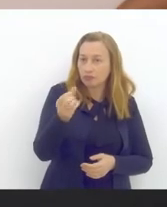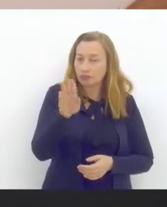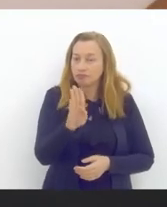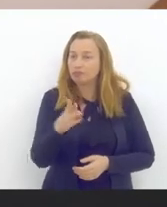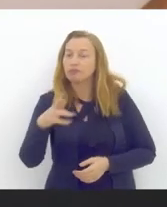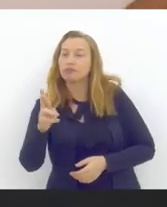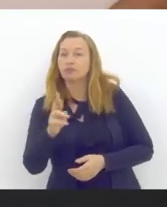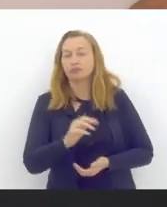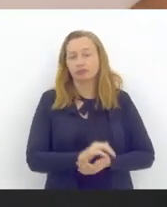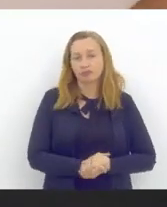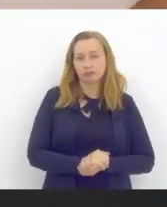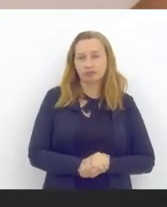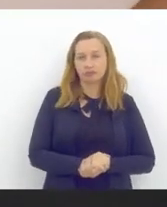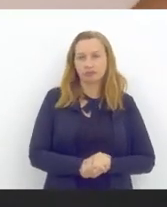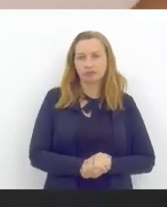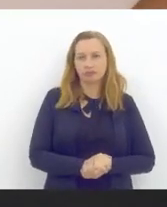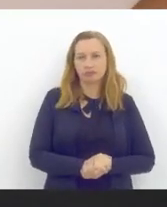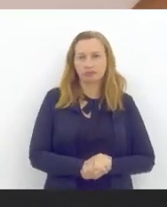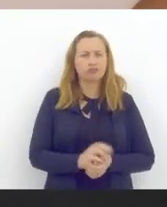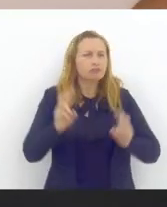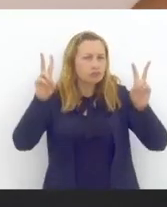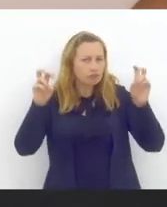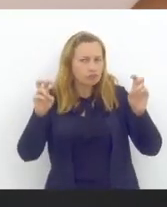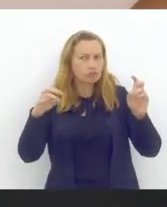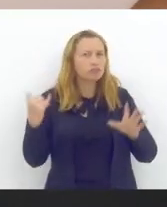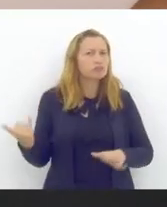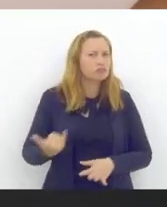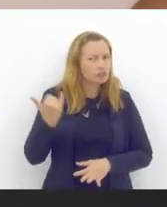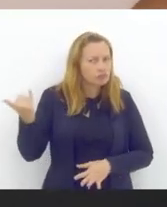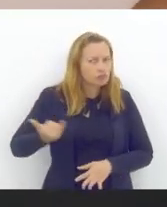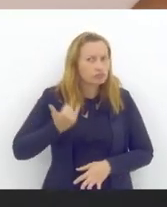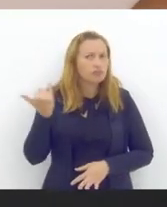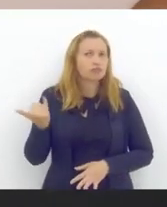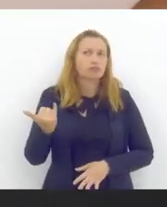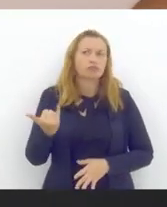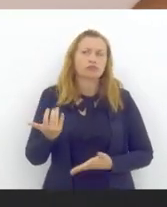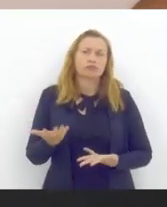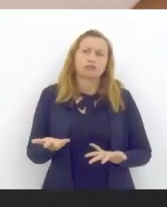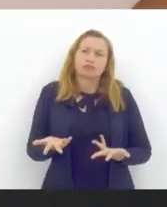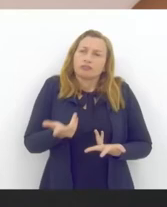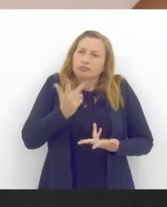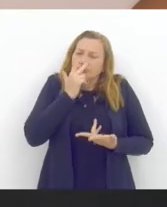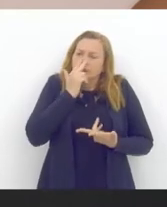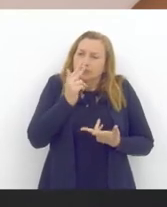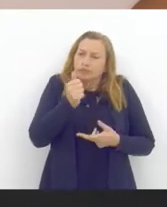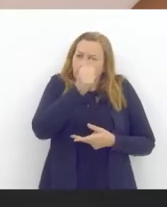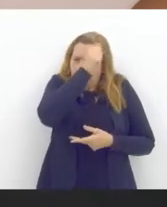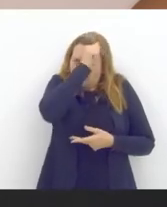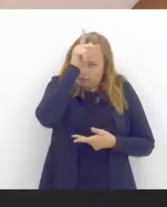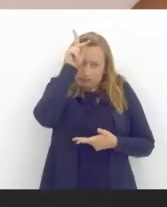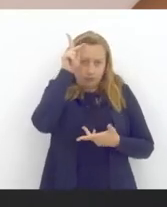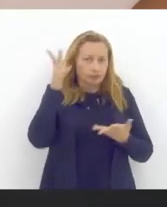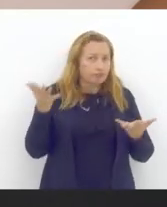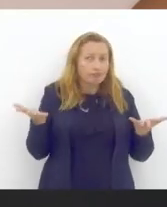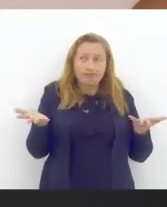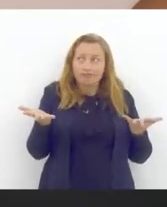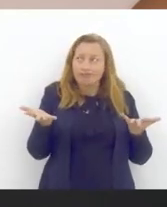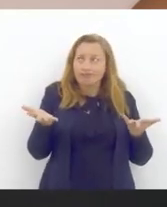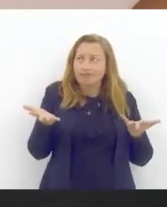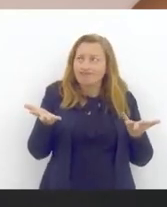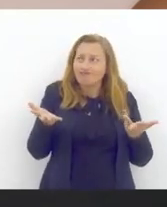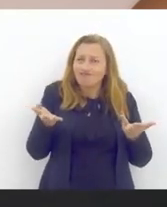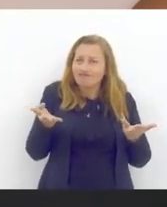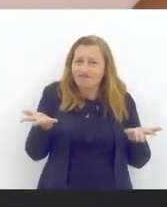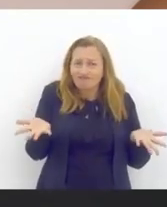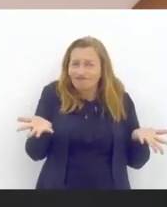de reais. E, num tema tão relevante desse, parece que os prefeitos, não estou falando aqui, os secretários,